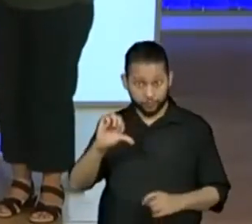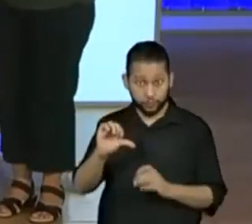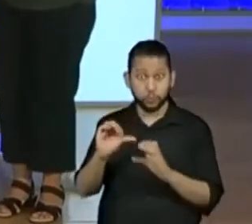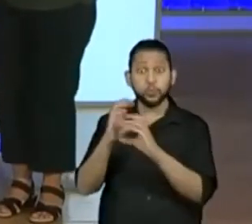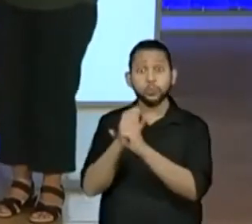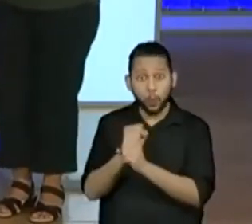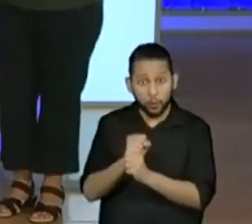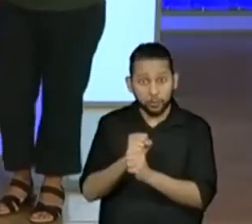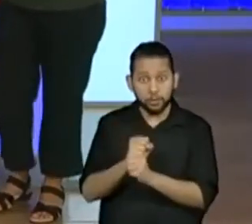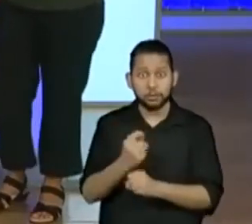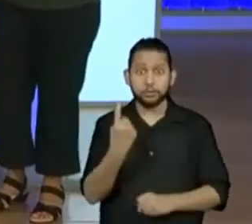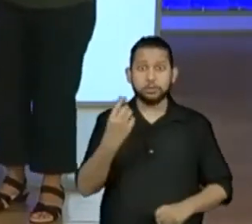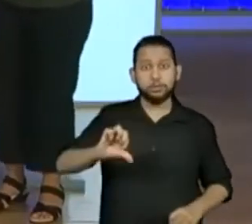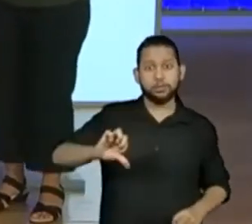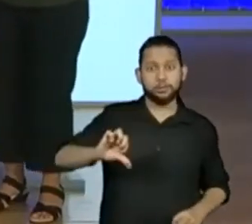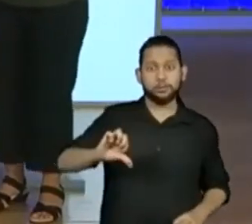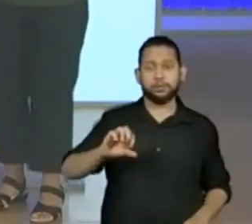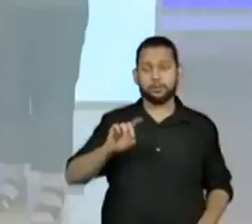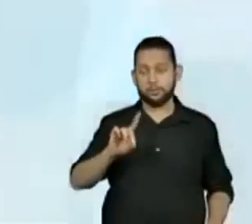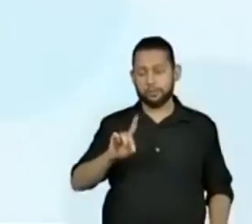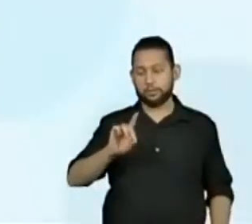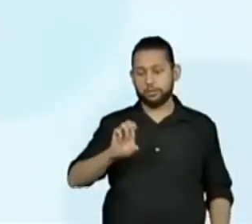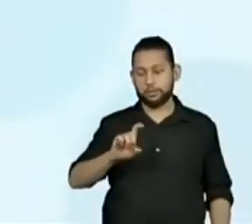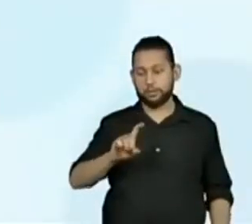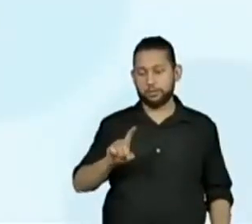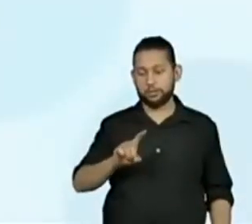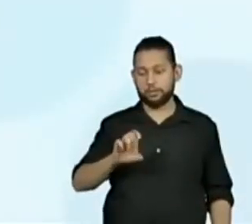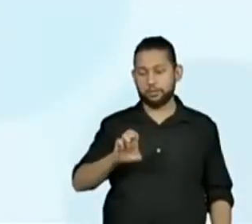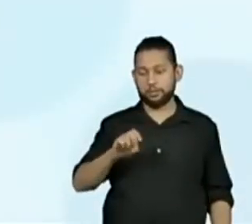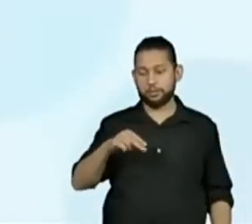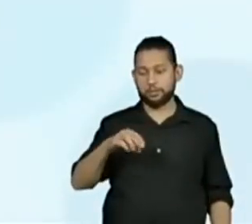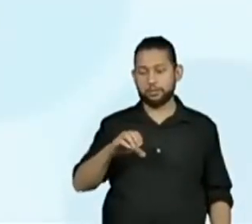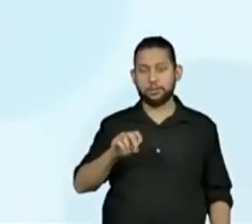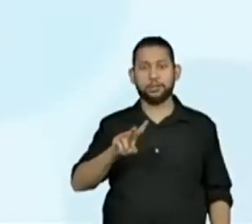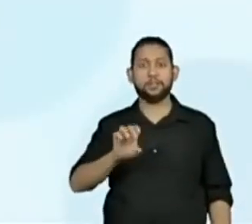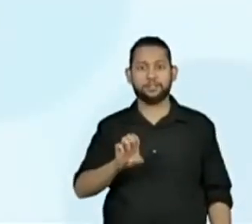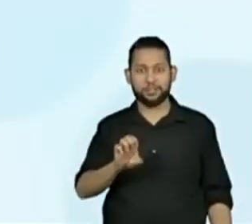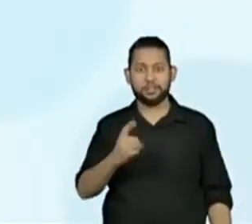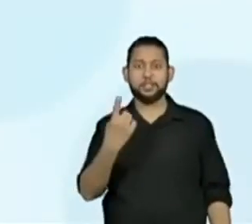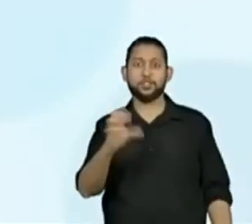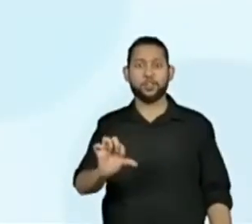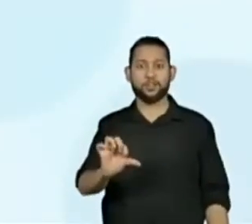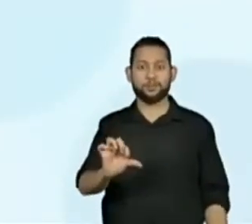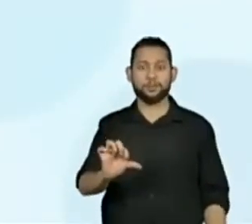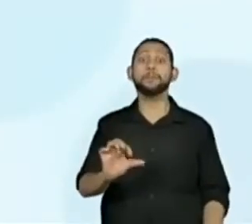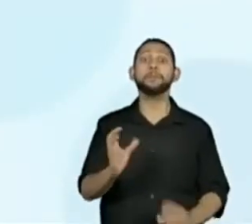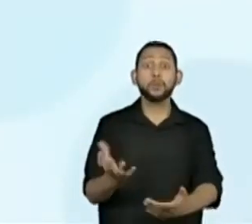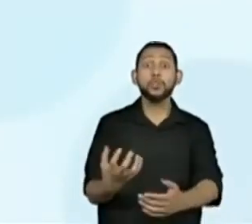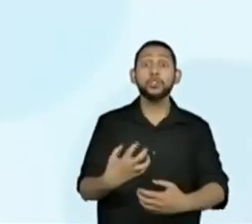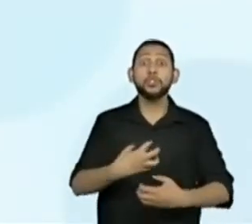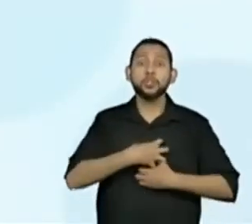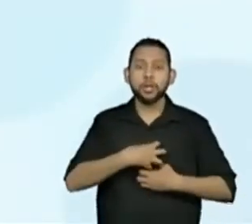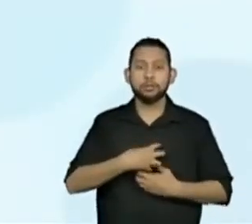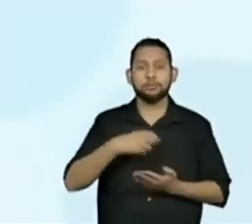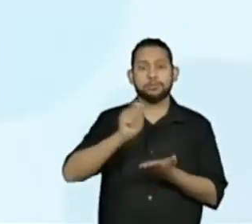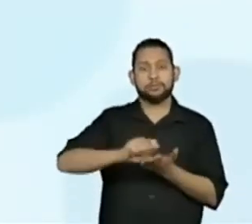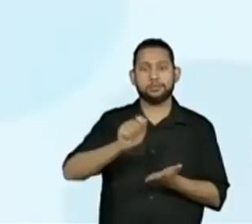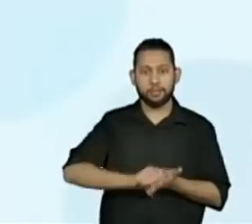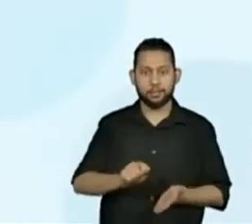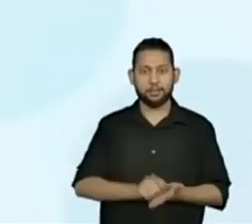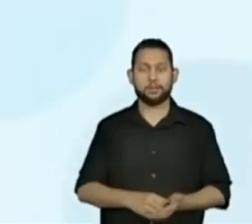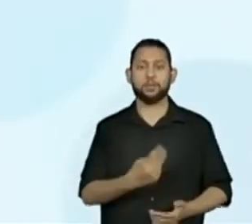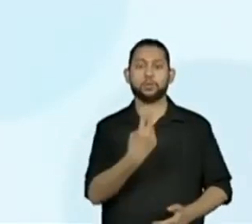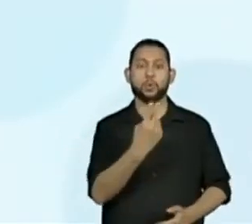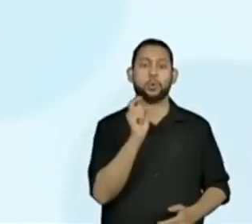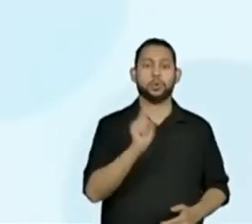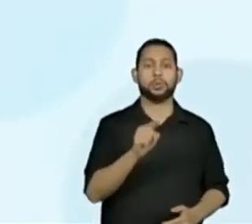né, professora? Exatamente. Ficaria assim se nós tirássemos o zero fora, não é? Fora deste número. Mas na hora